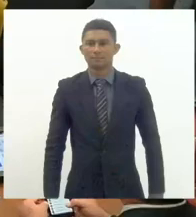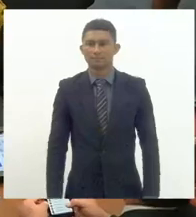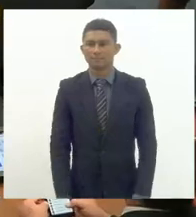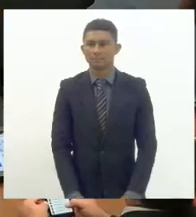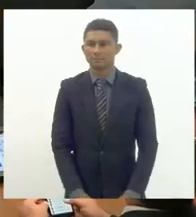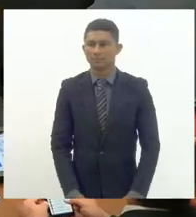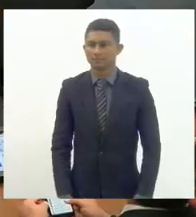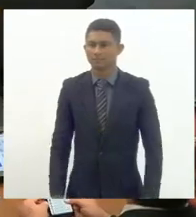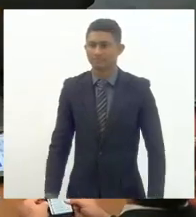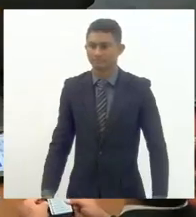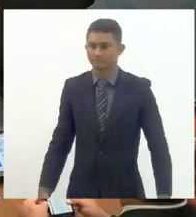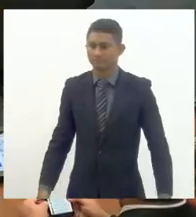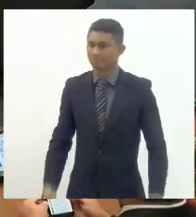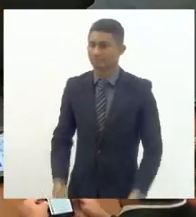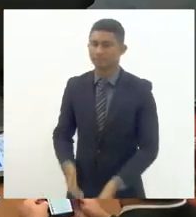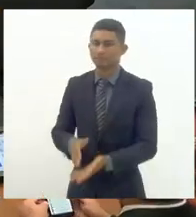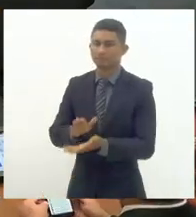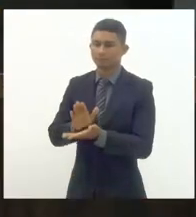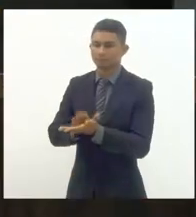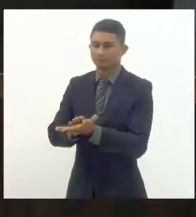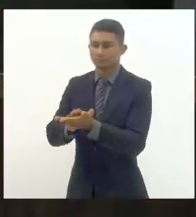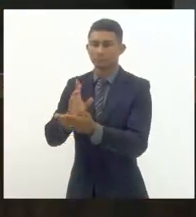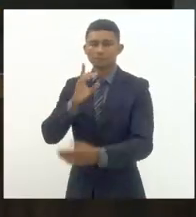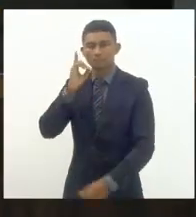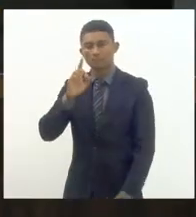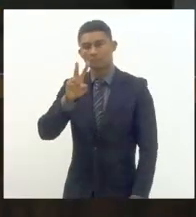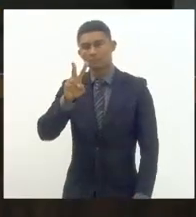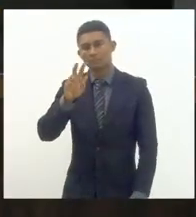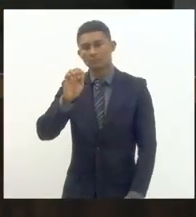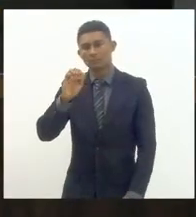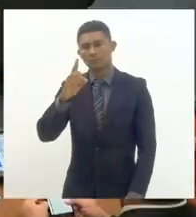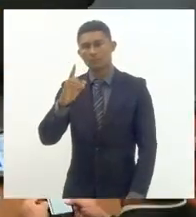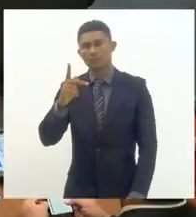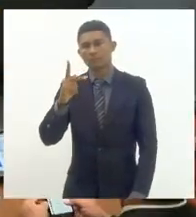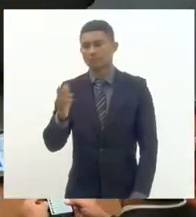Parabéns, presidente. Deputado Valdeque, por favor.